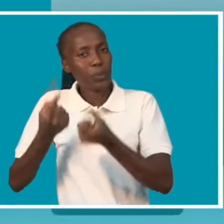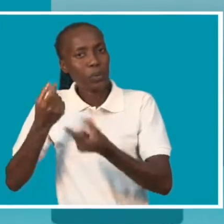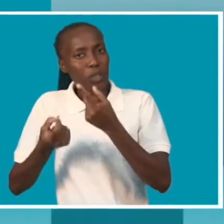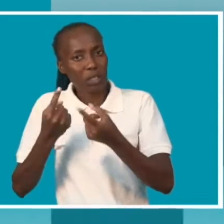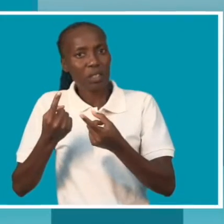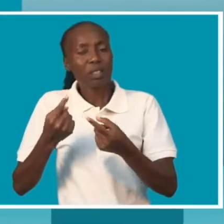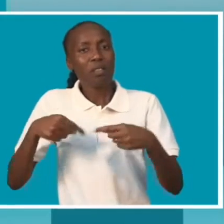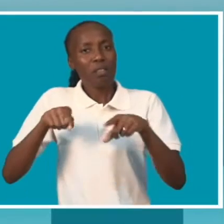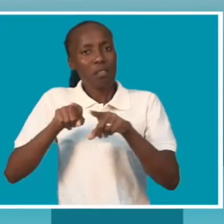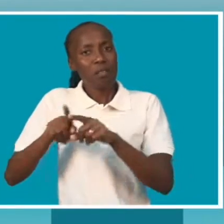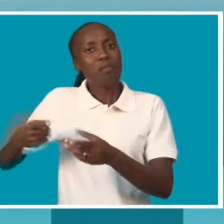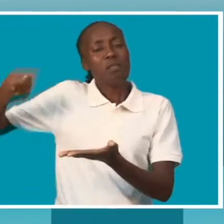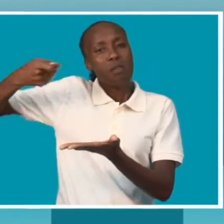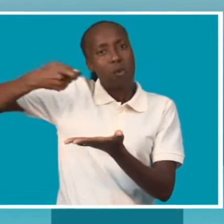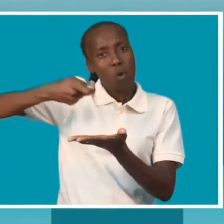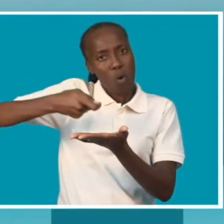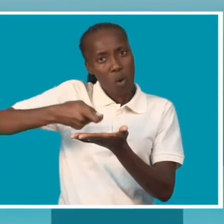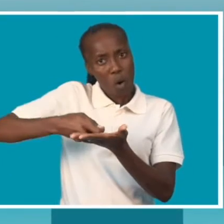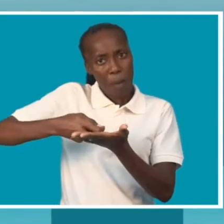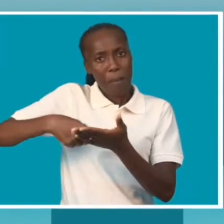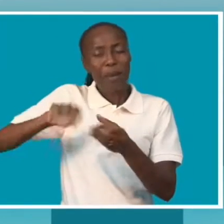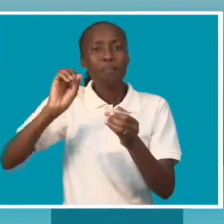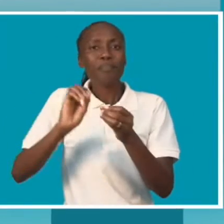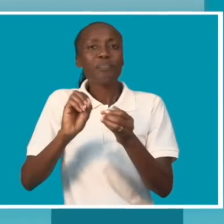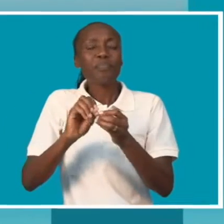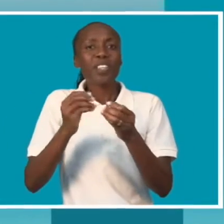compram que me viram crescer.